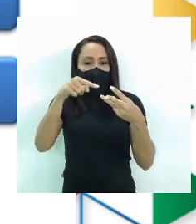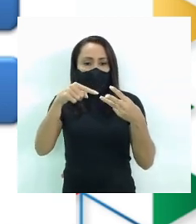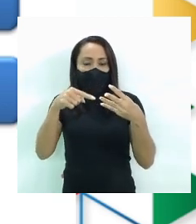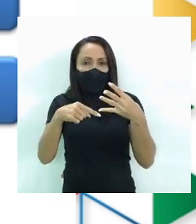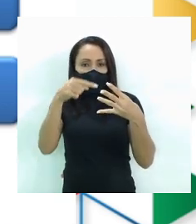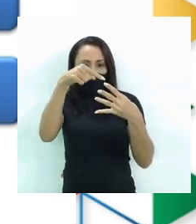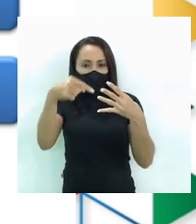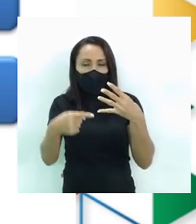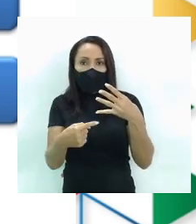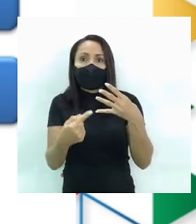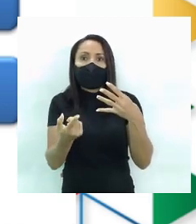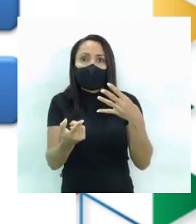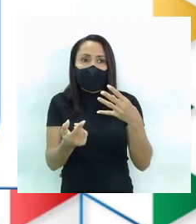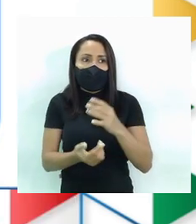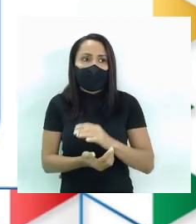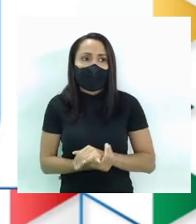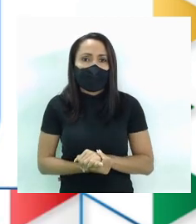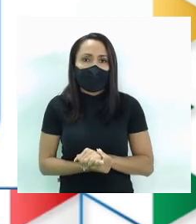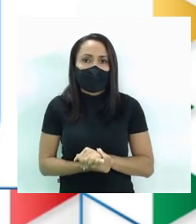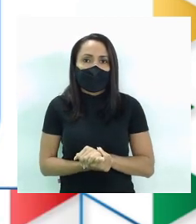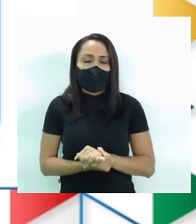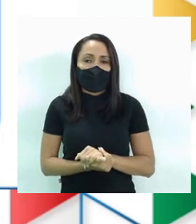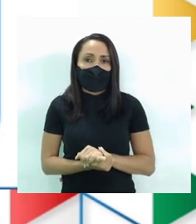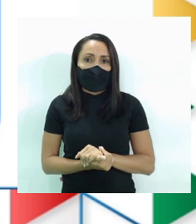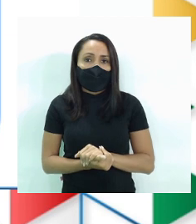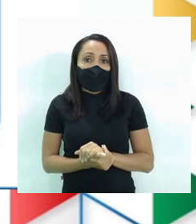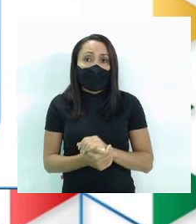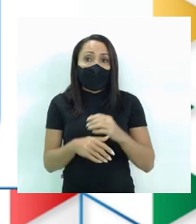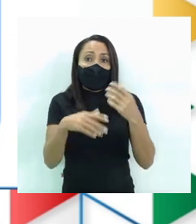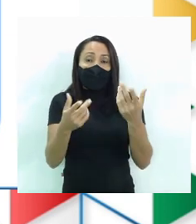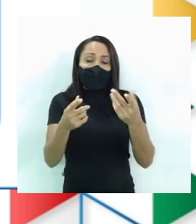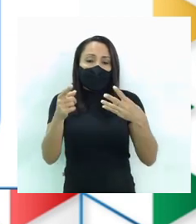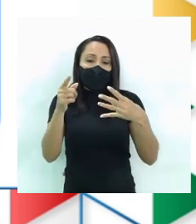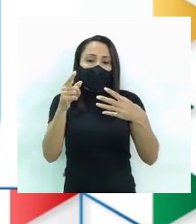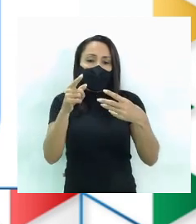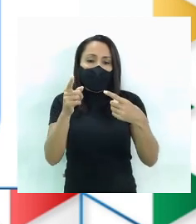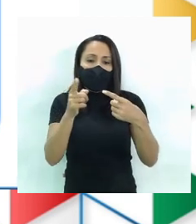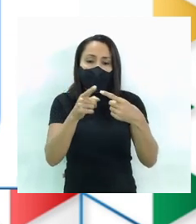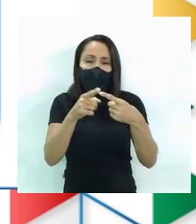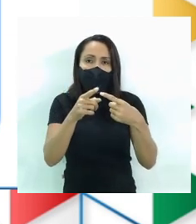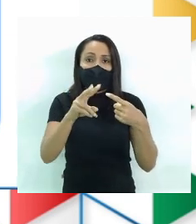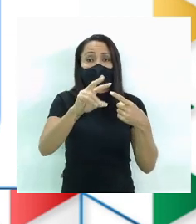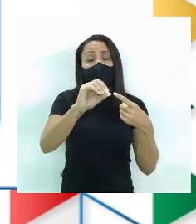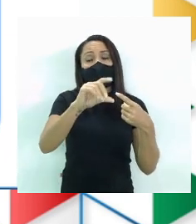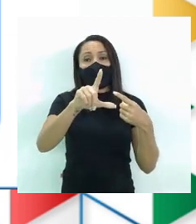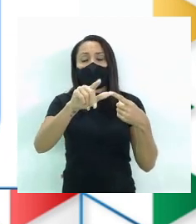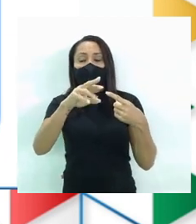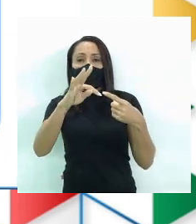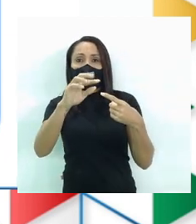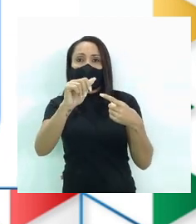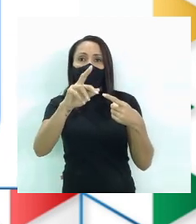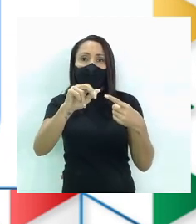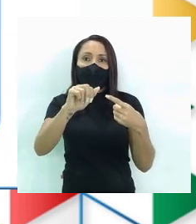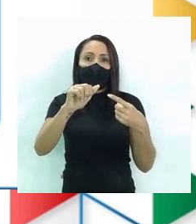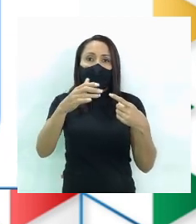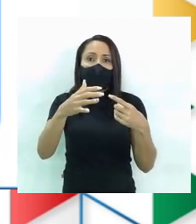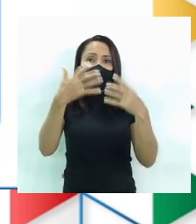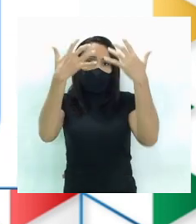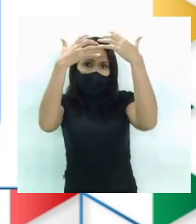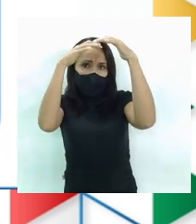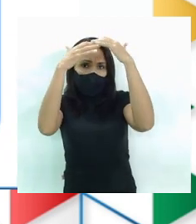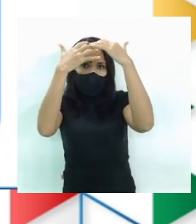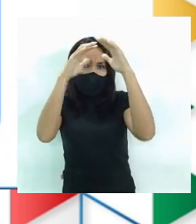parasimpático. Tá certo? Vamos lá. O sistema nervoso periférico voluntário, formado por nervos que levam